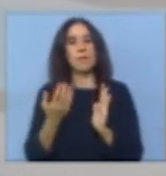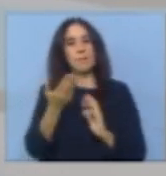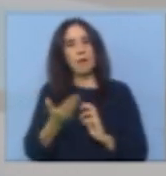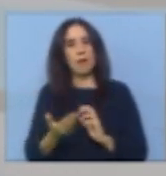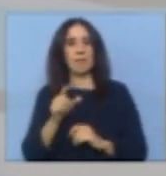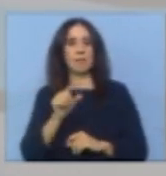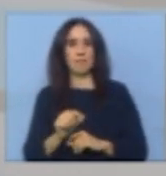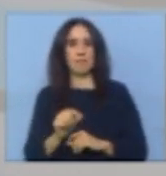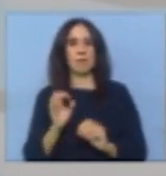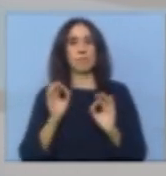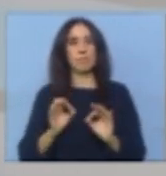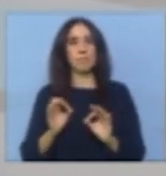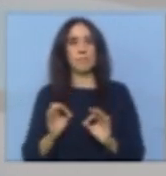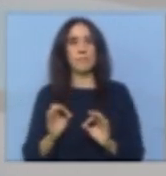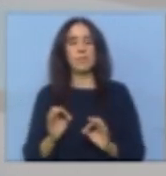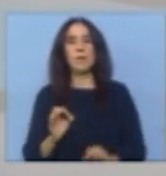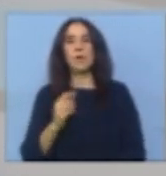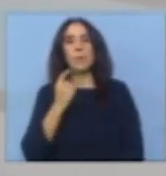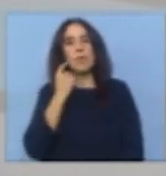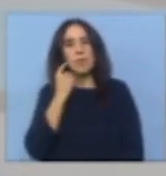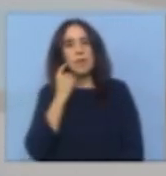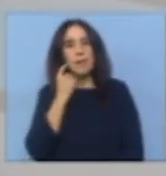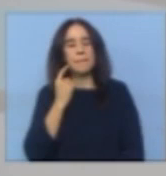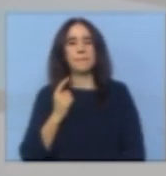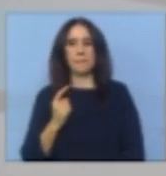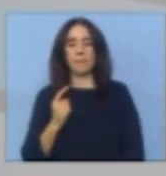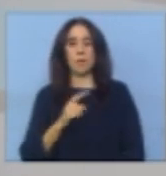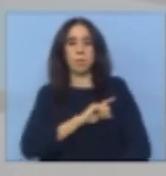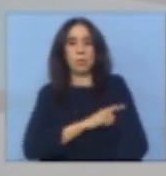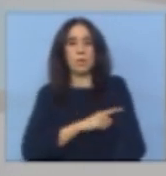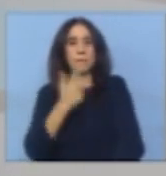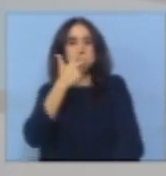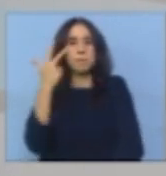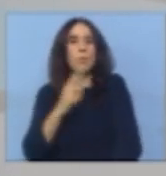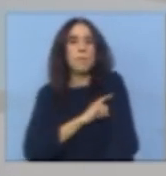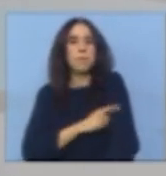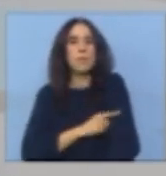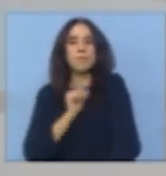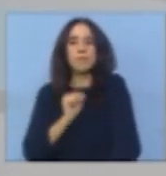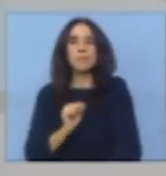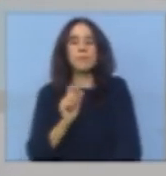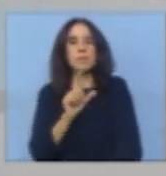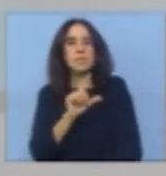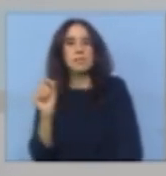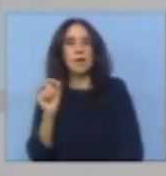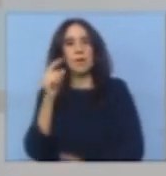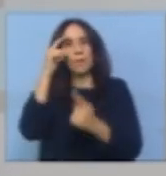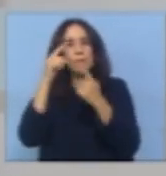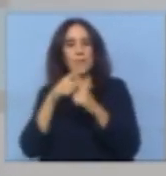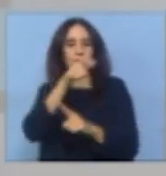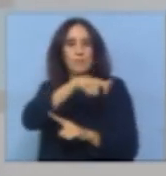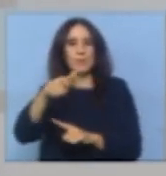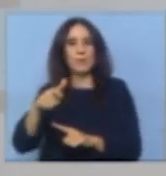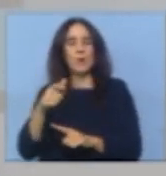encontrar aí, no fundo, quando todo o poder não é um poder em saída, não é um poder a pensar nos outros, não é ficar